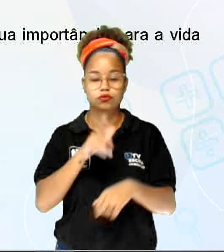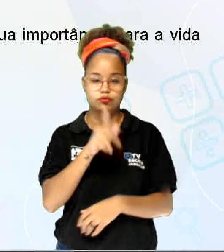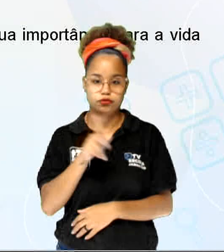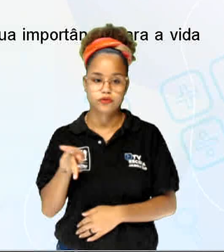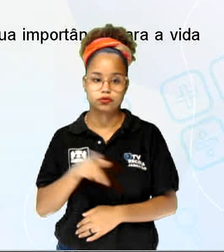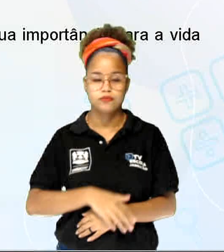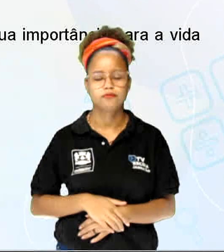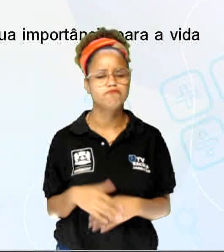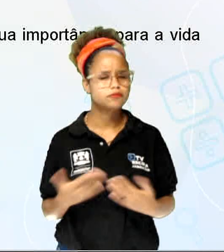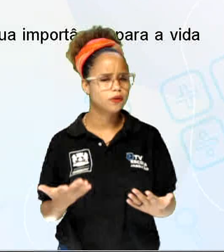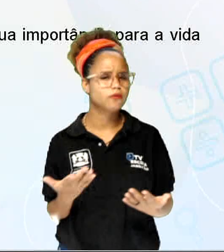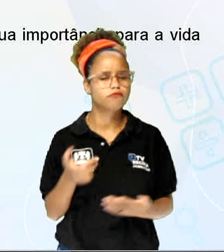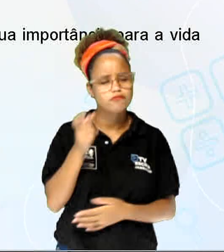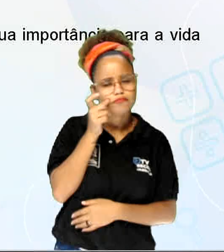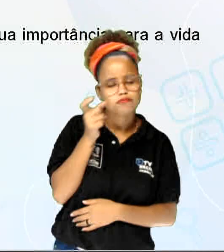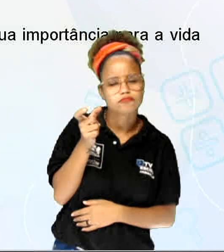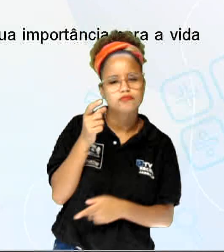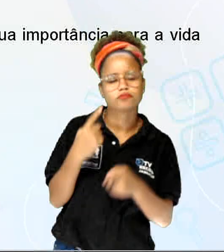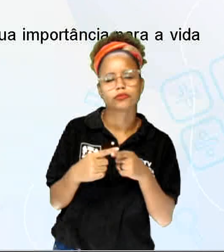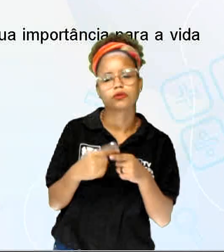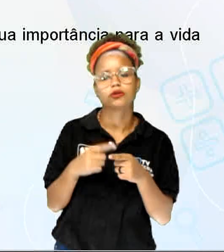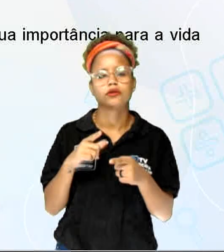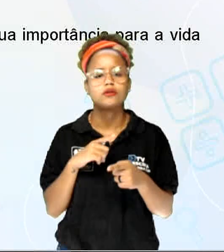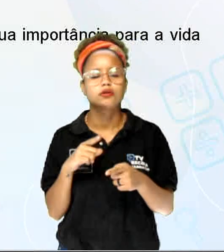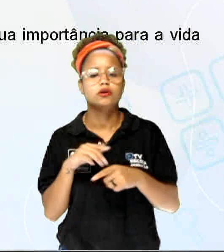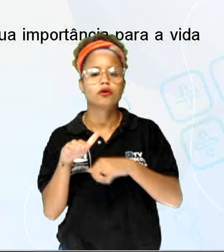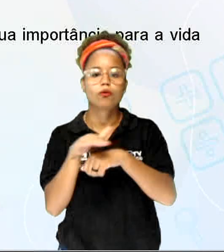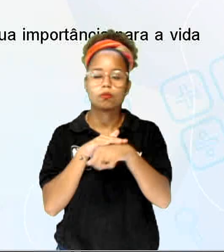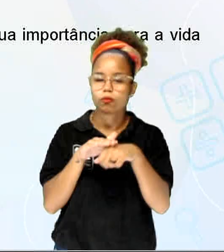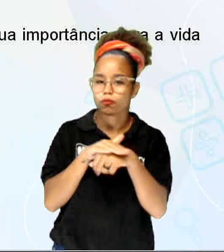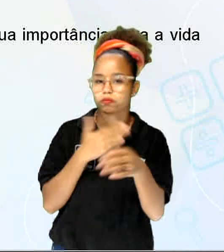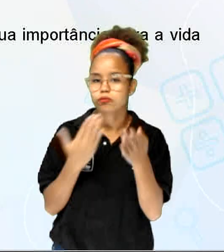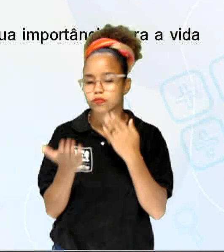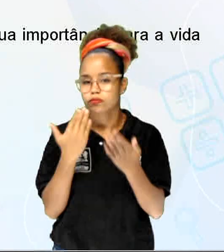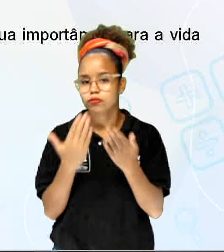item é interessante, né? Ele fala em diálogo e ele